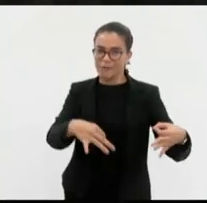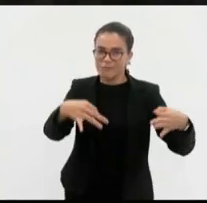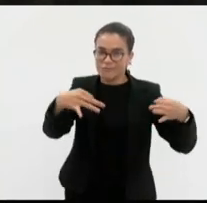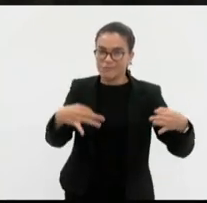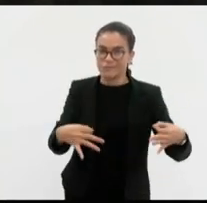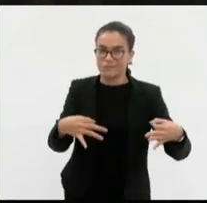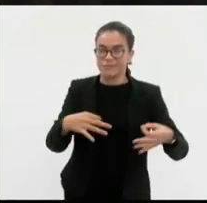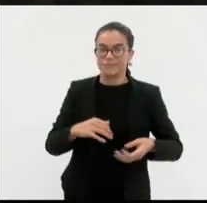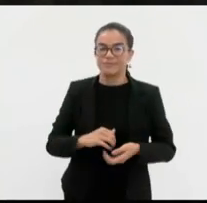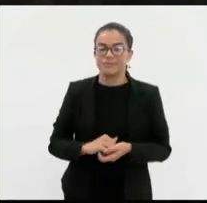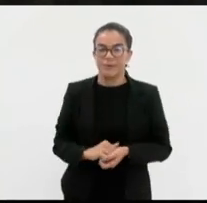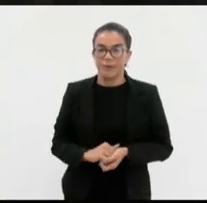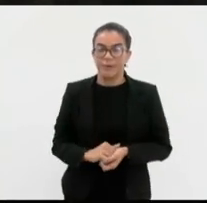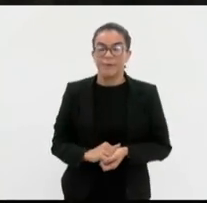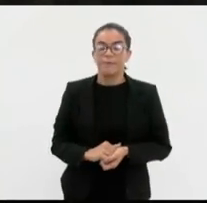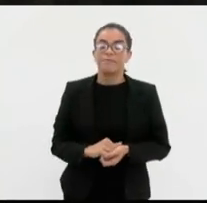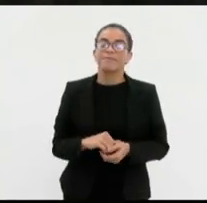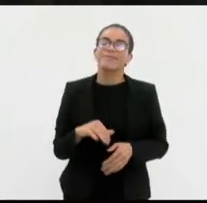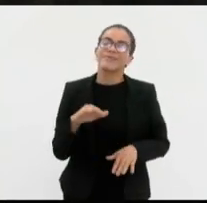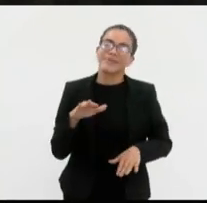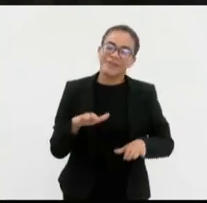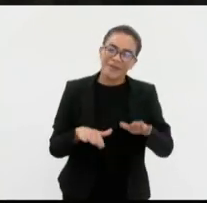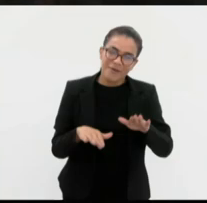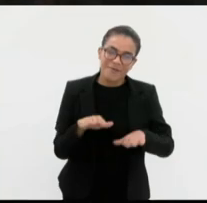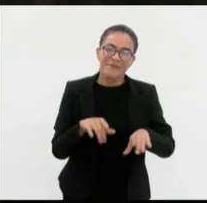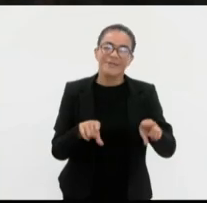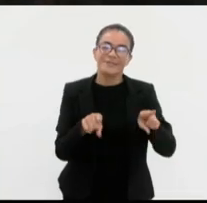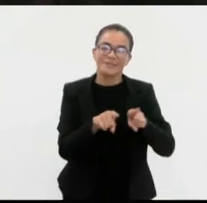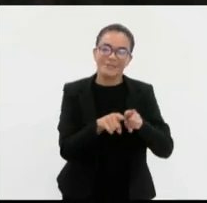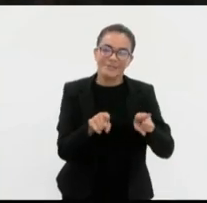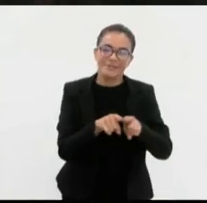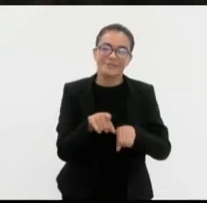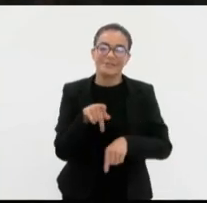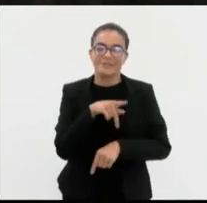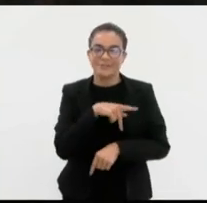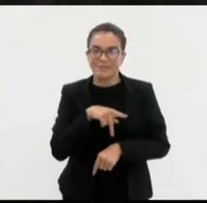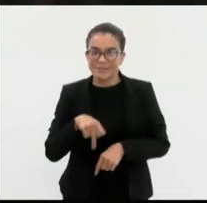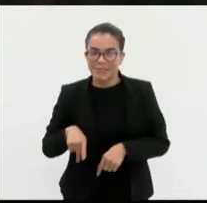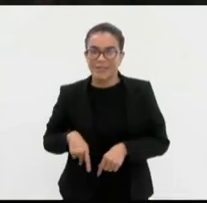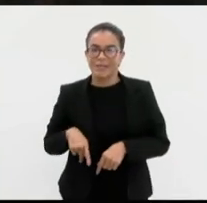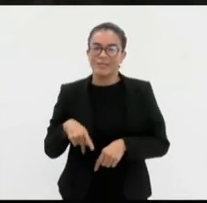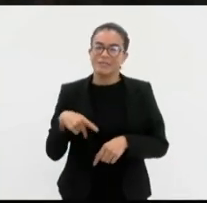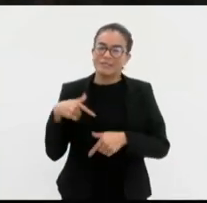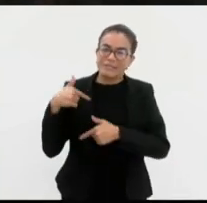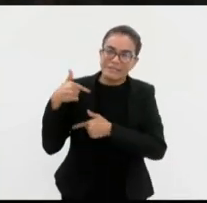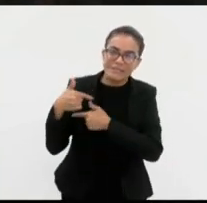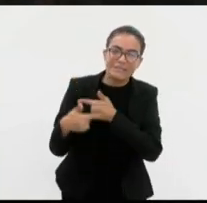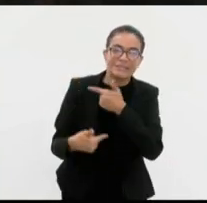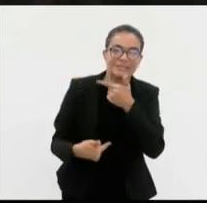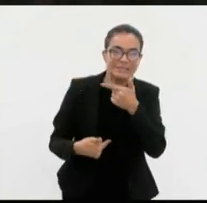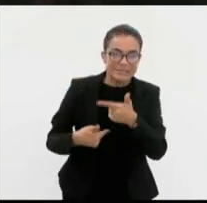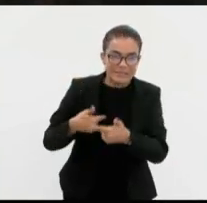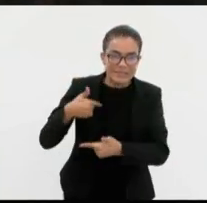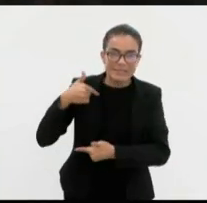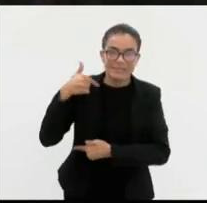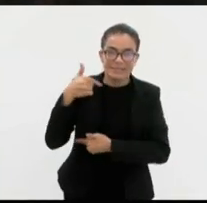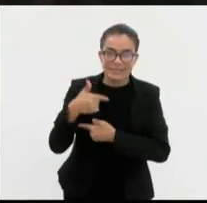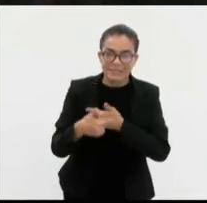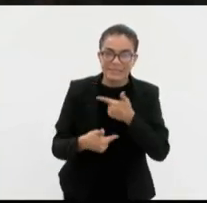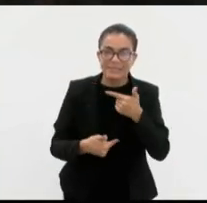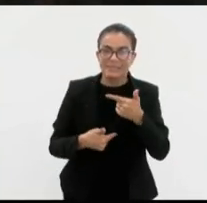remunerado e talvez senhor presidente venho dedicando quá